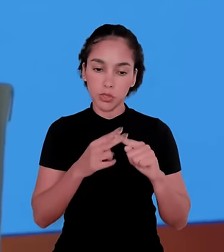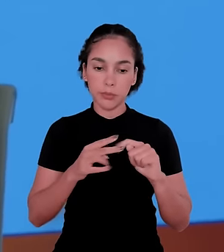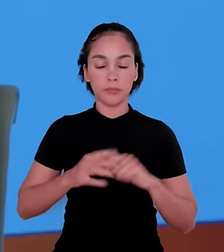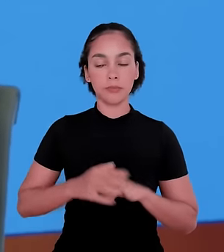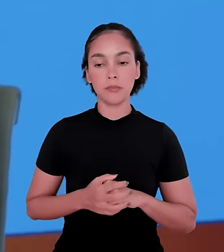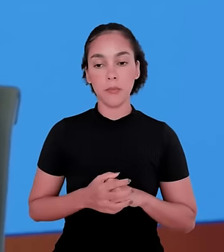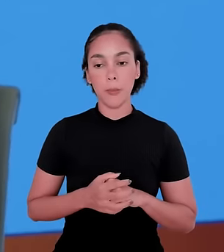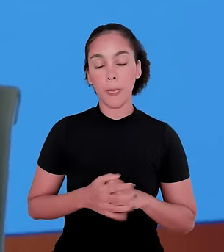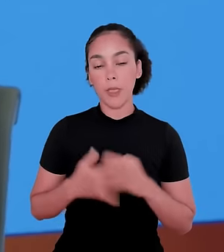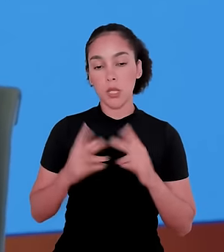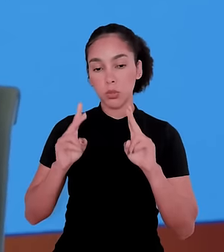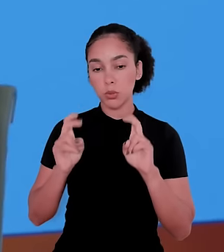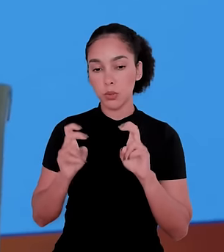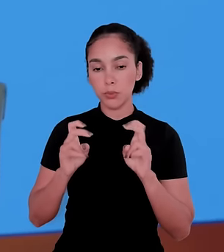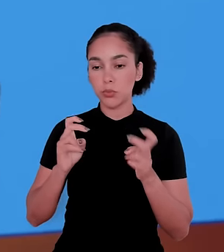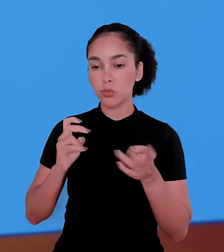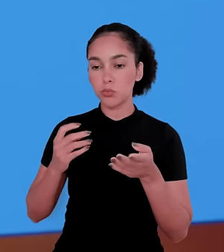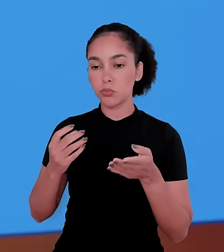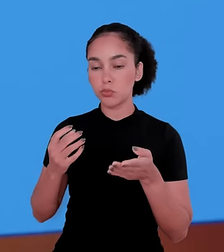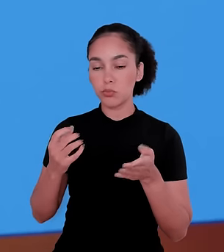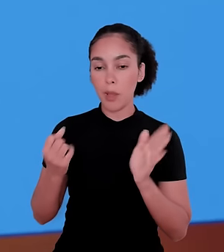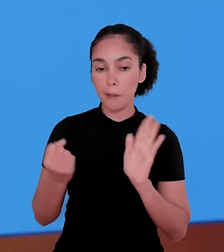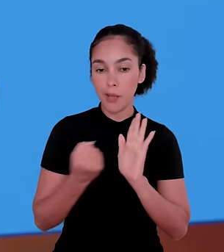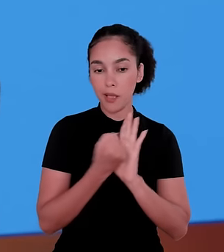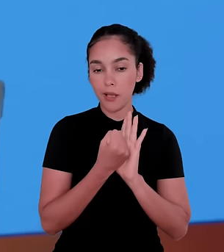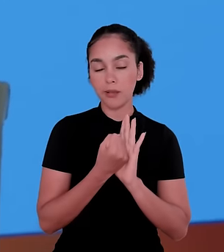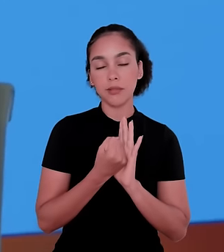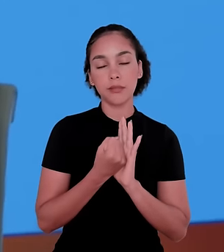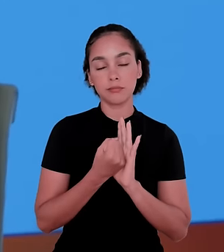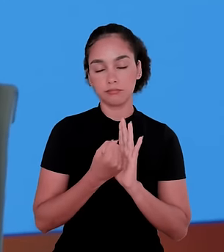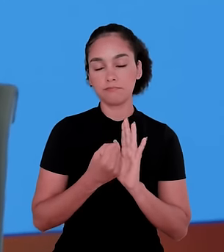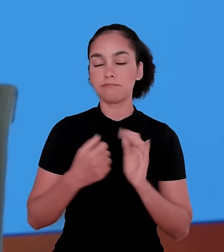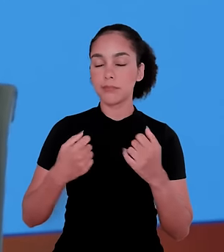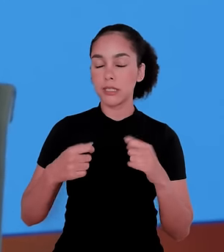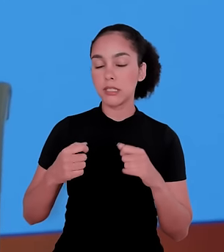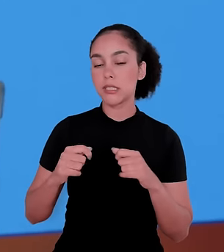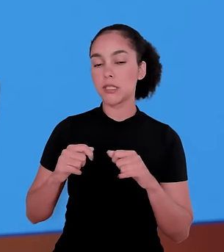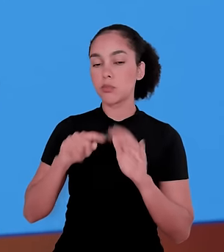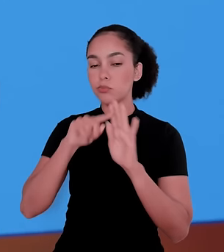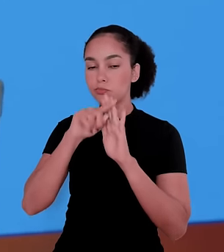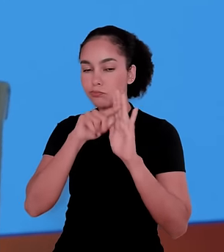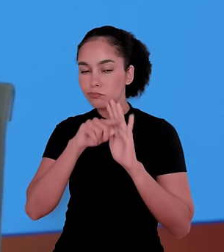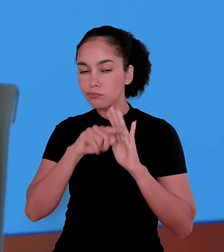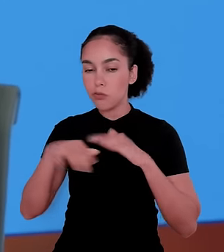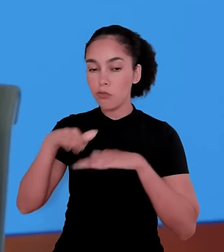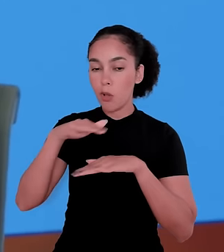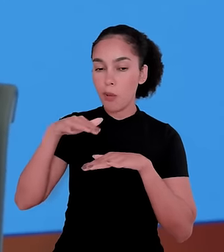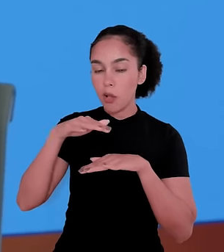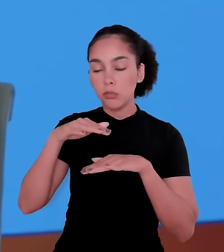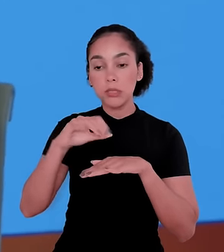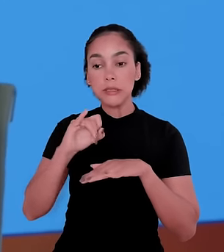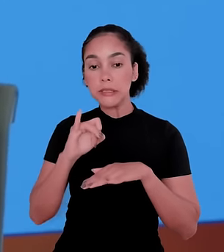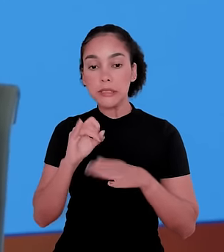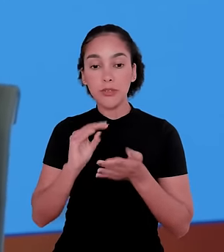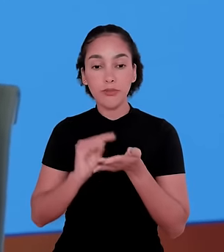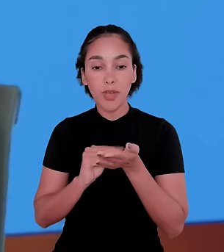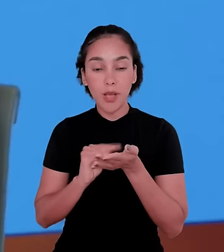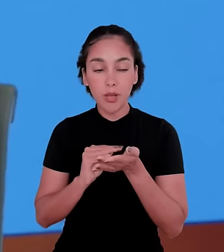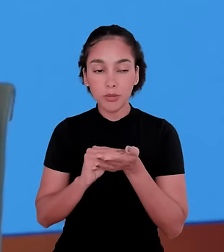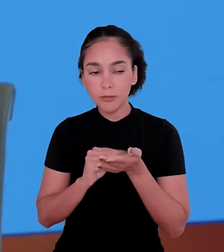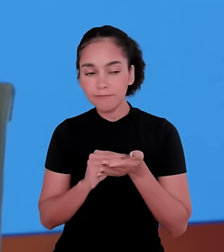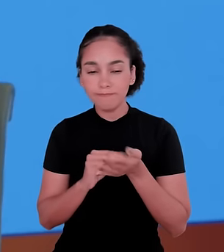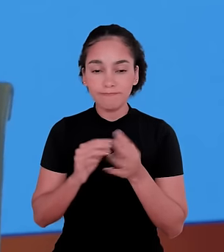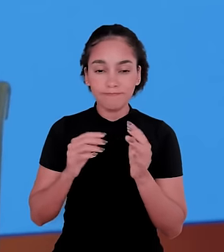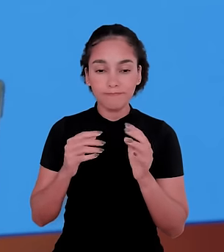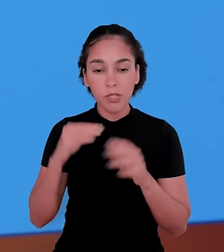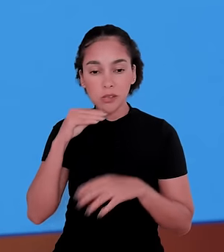caso do depósito de marcas eh esse exame formal ele é feito E se tiver alguma irregularidade é publicado